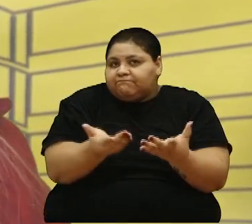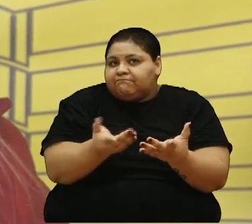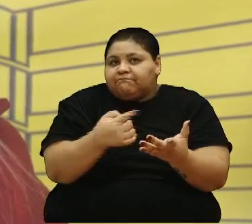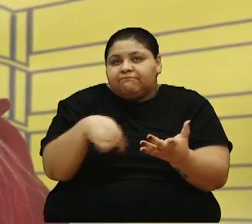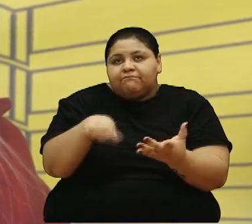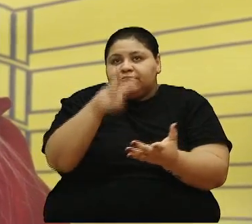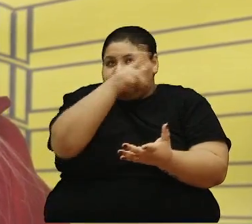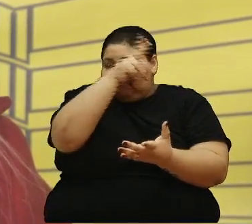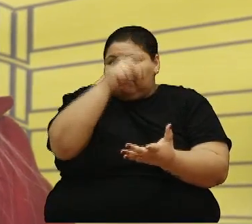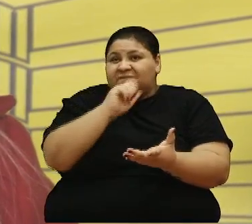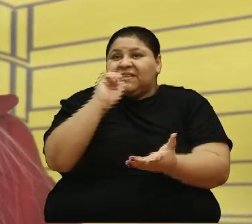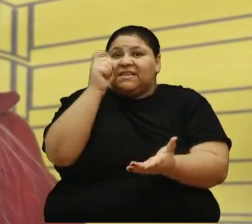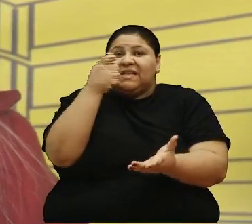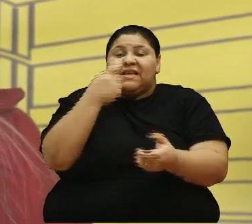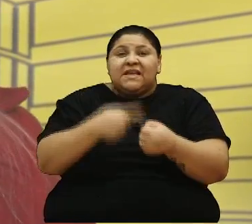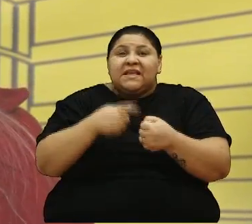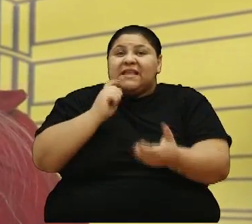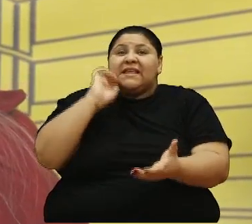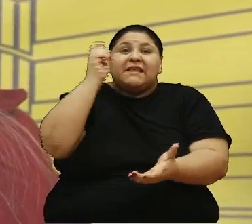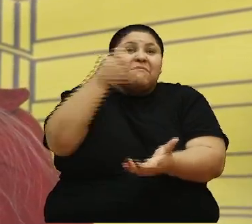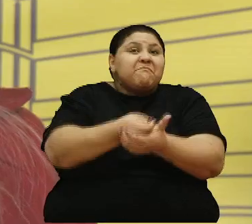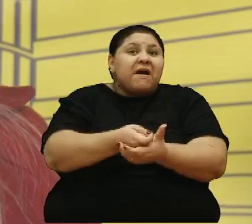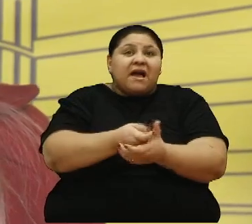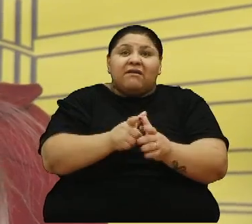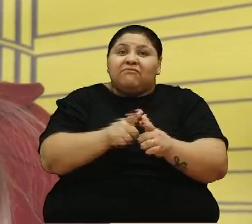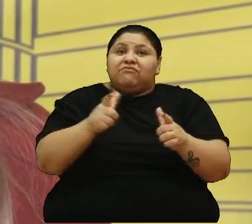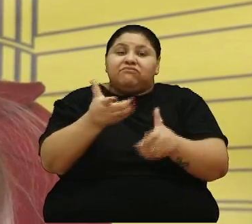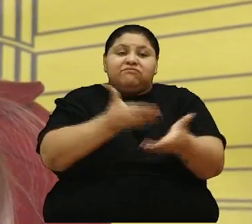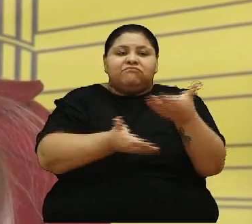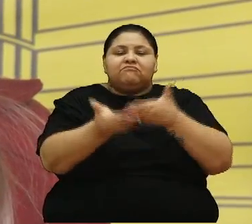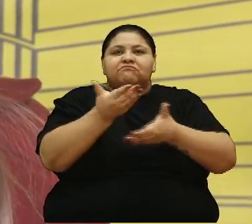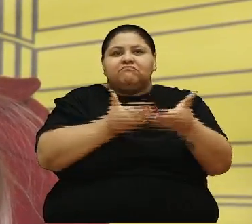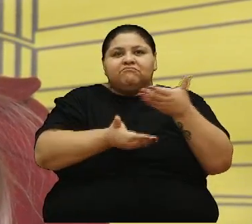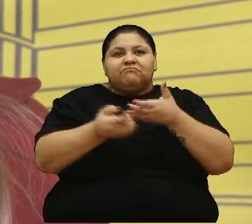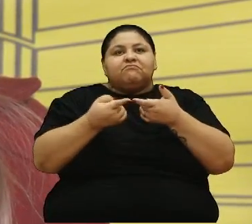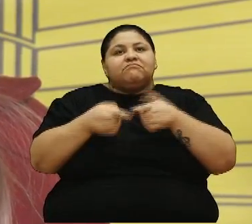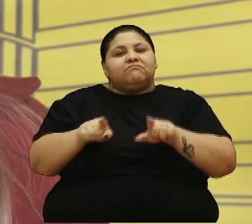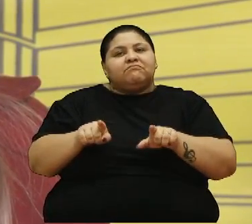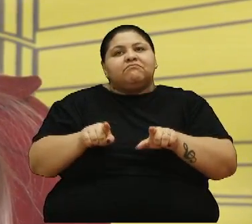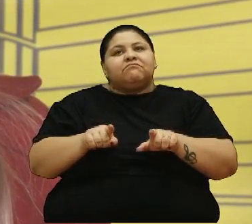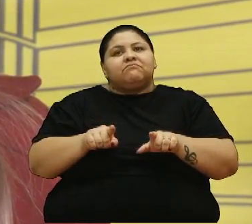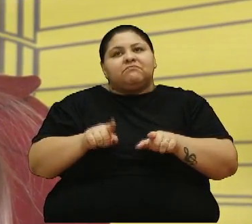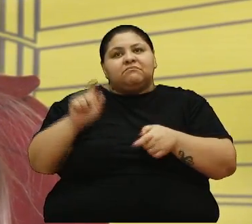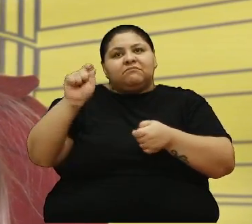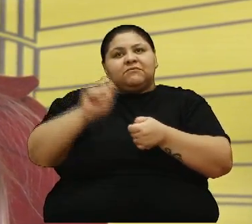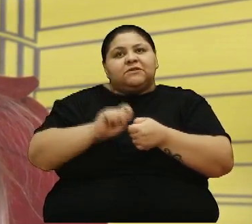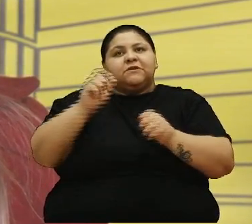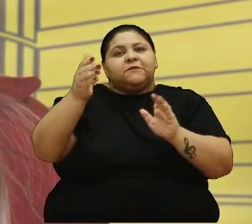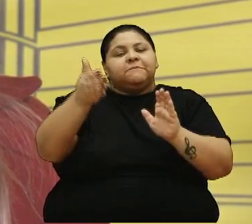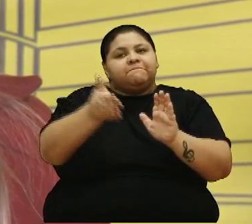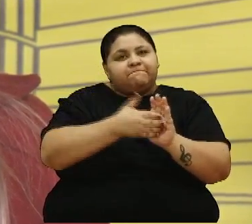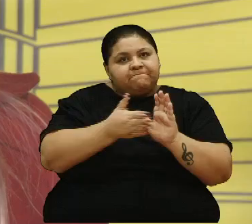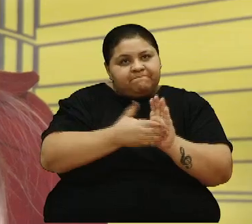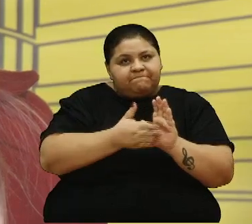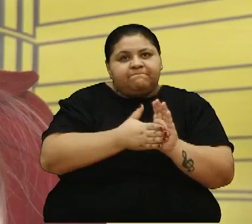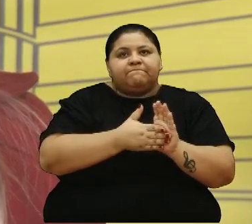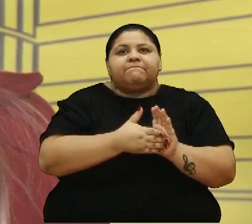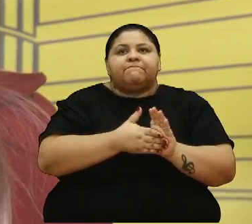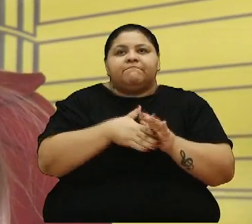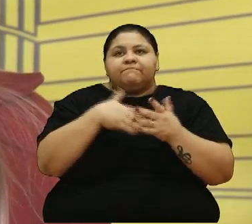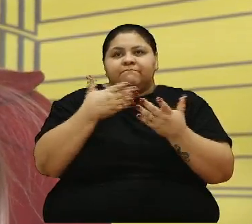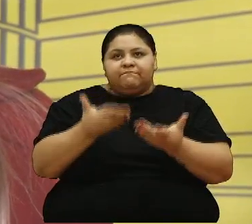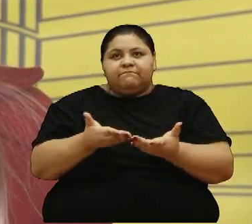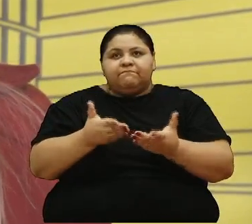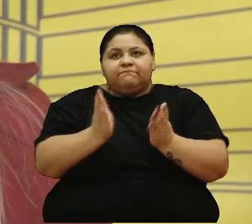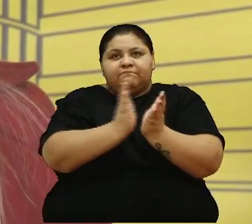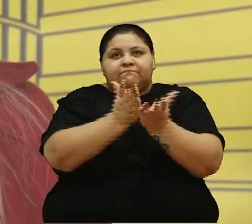o município de Caxias que banca a maior parte desses atendimentos, mas vamos fazer essa proposição então para a